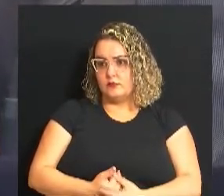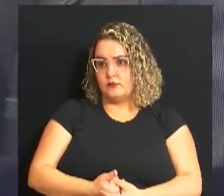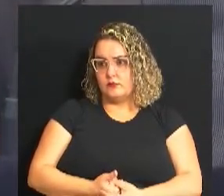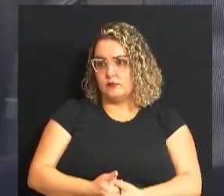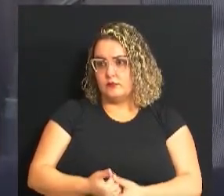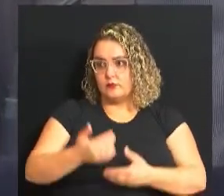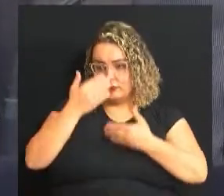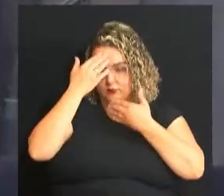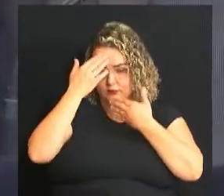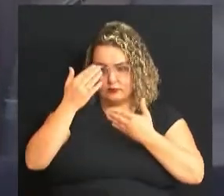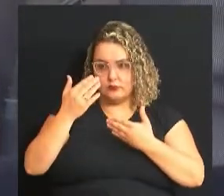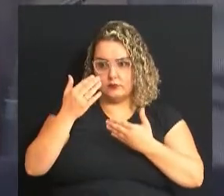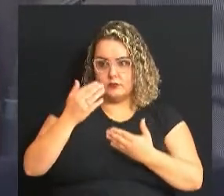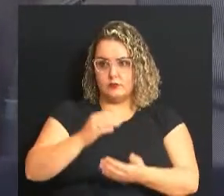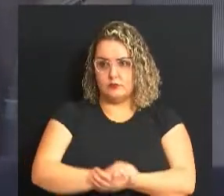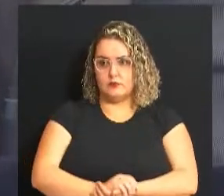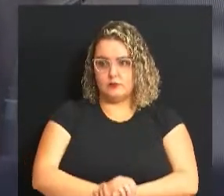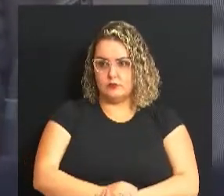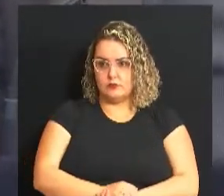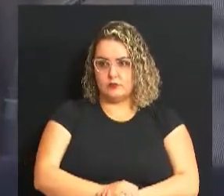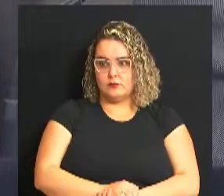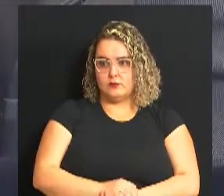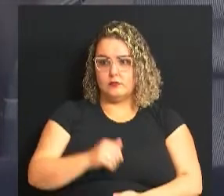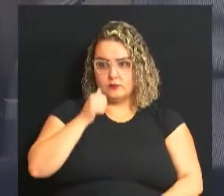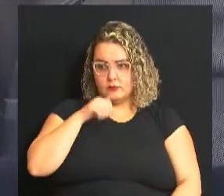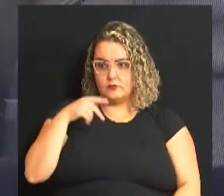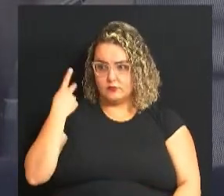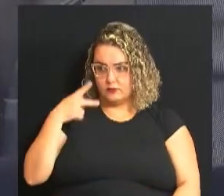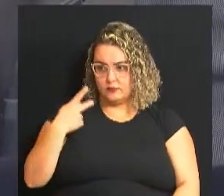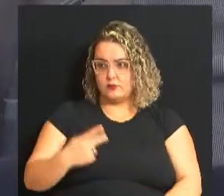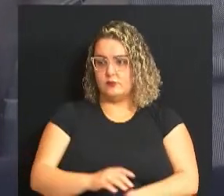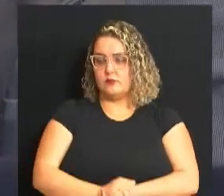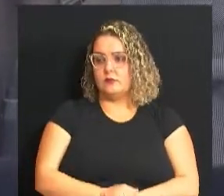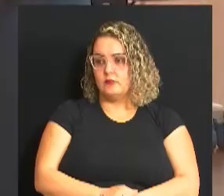Obrigado, presidente. Obrigado, vereadora.